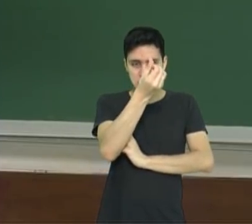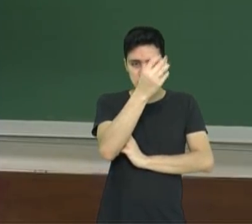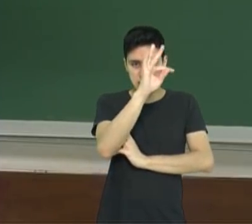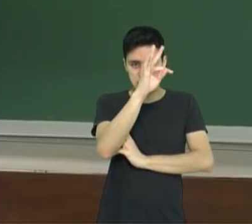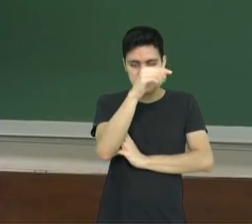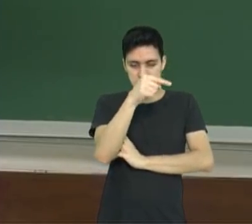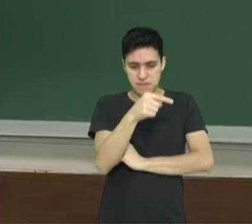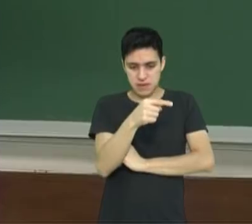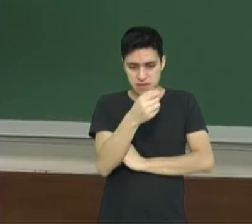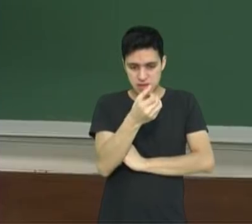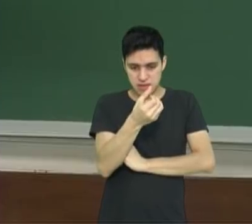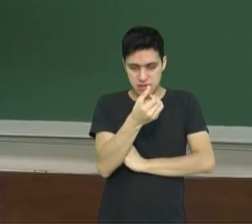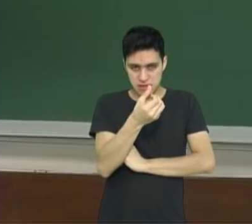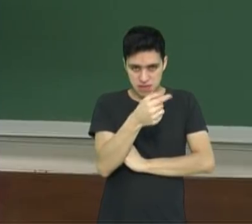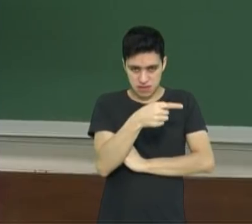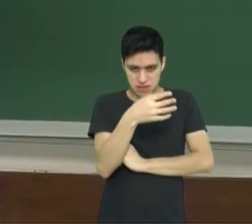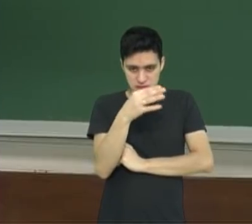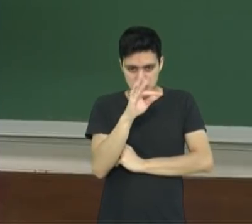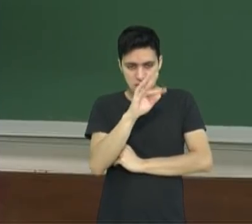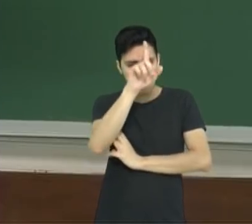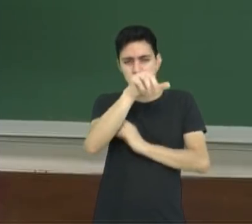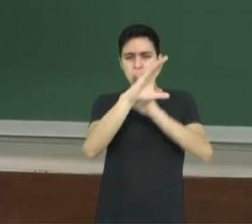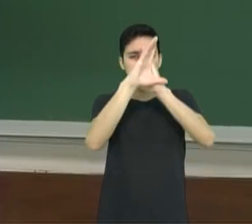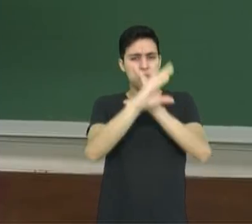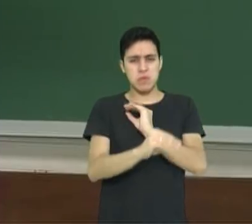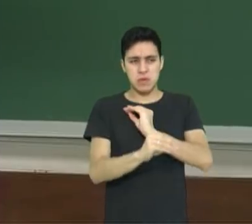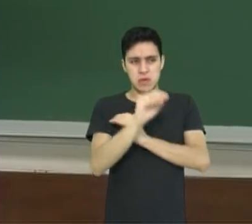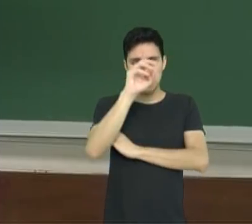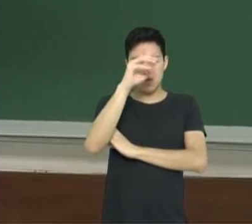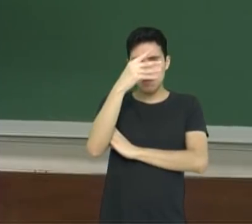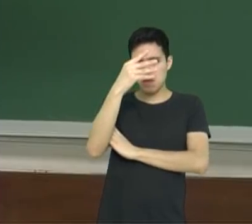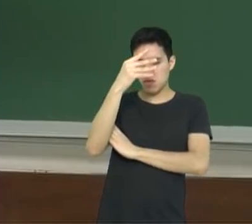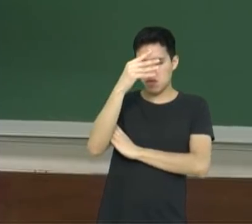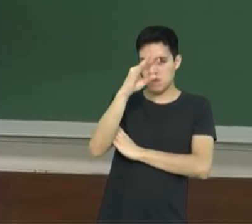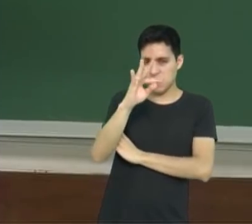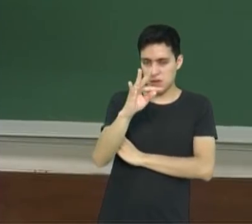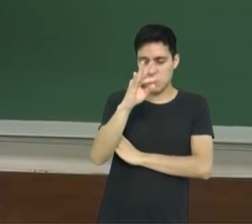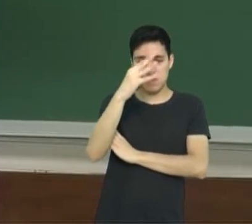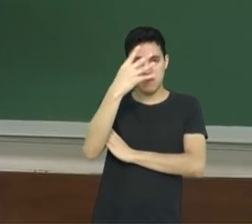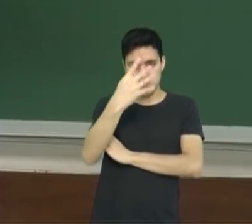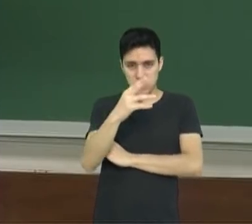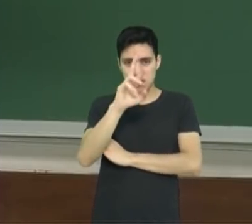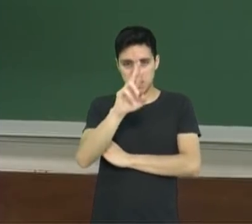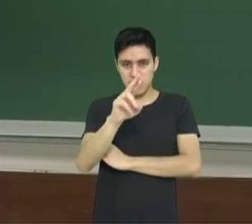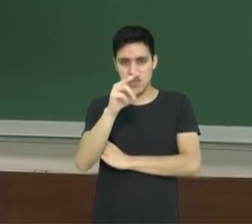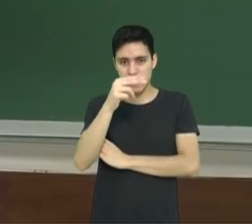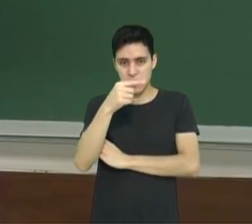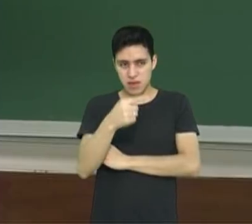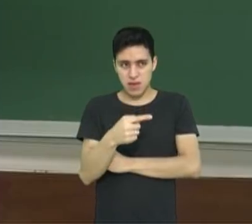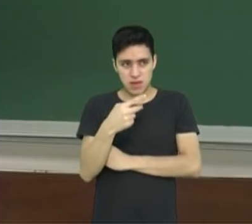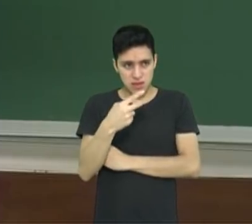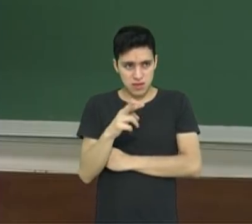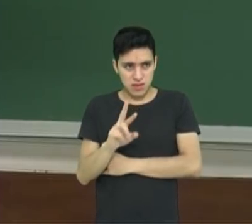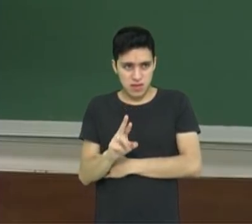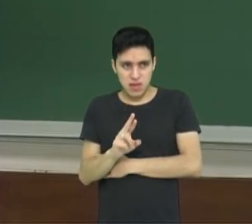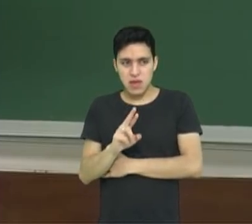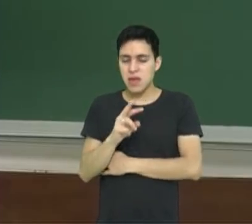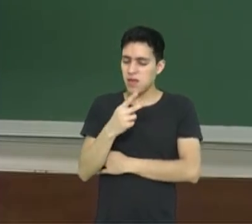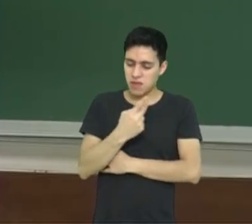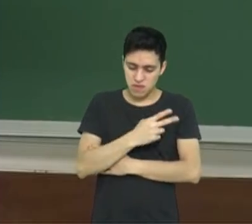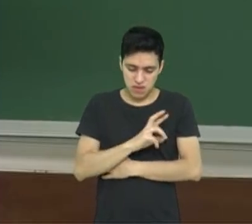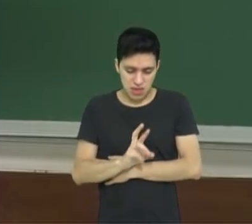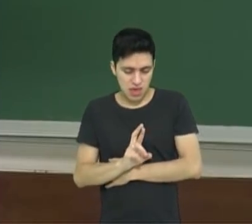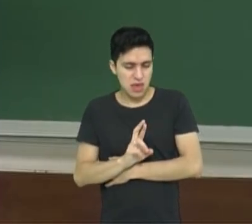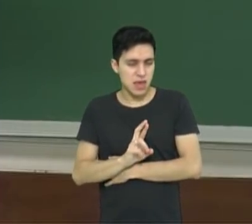0, sumiu. Sumiu, não precisa colocar nada. 4R menos 2R,